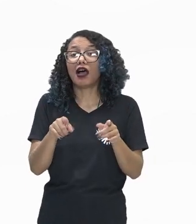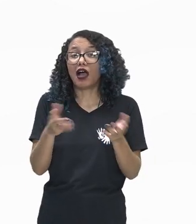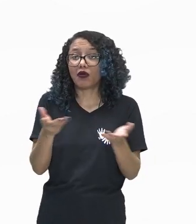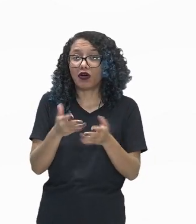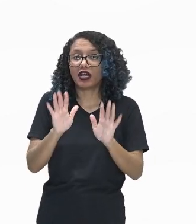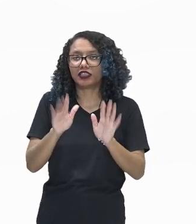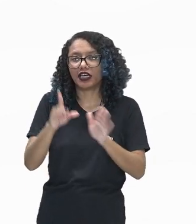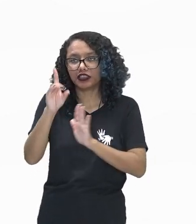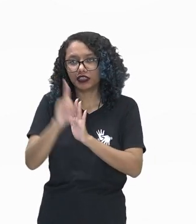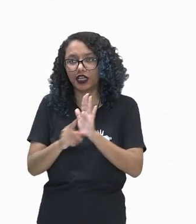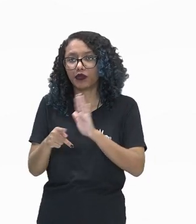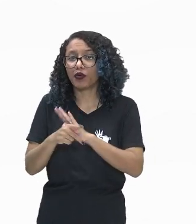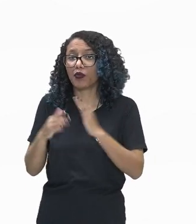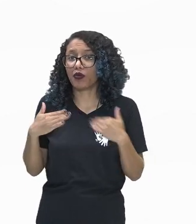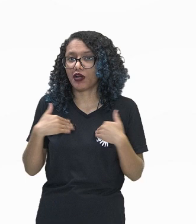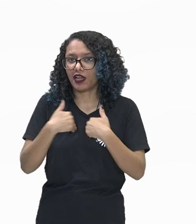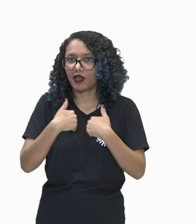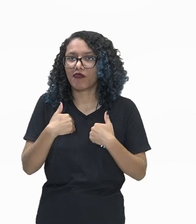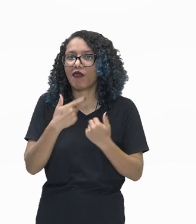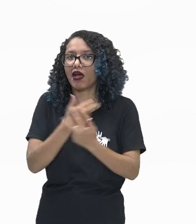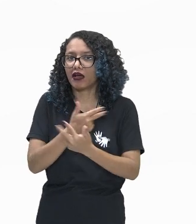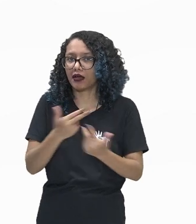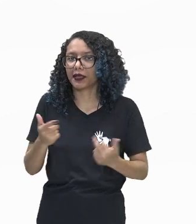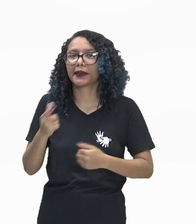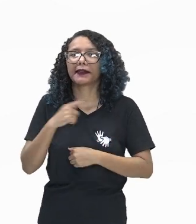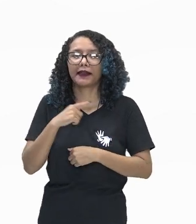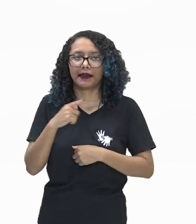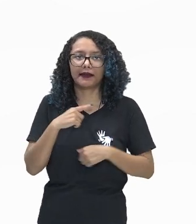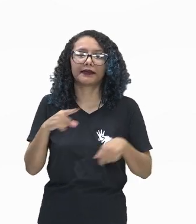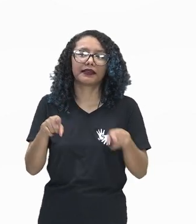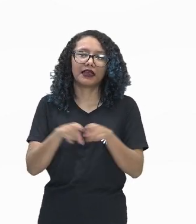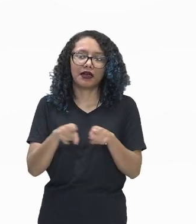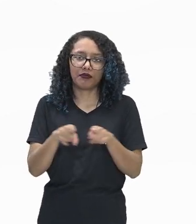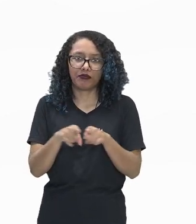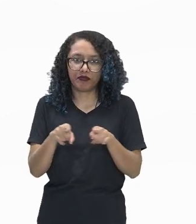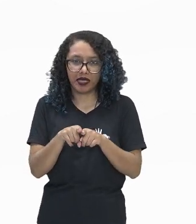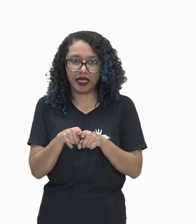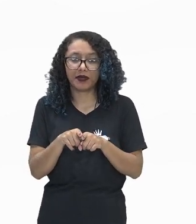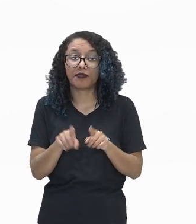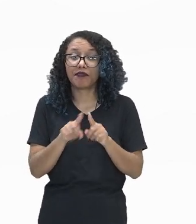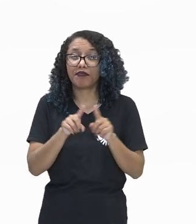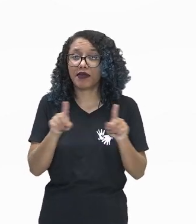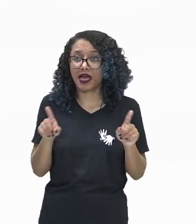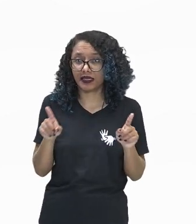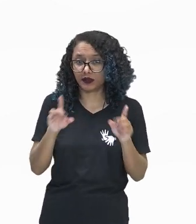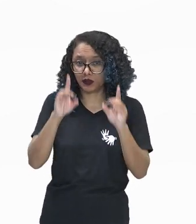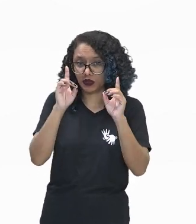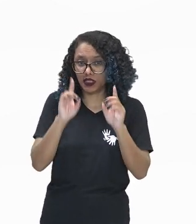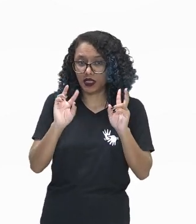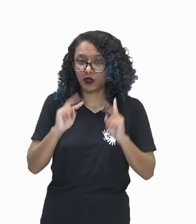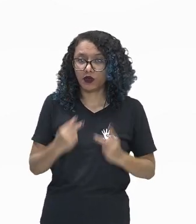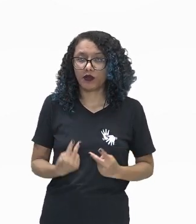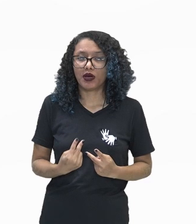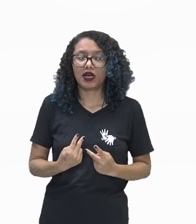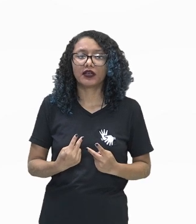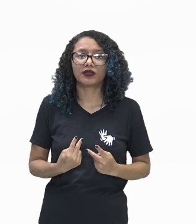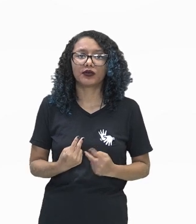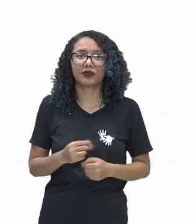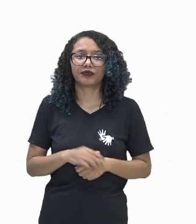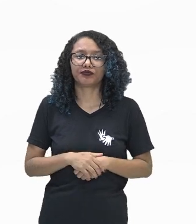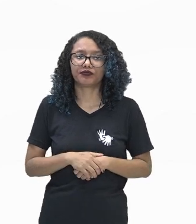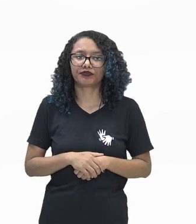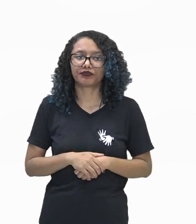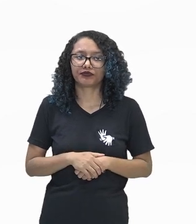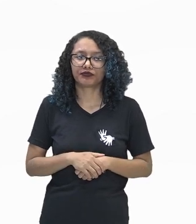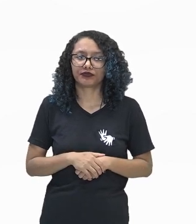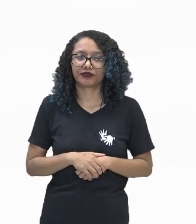dos seres, né, dos animais também. Mas os direitos humanos, nós estamos falando